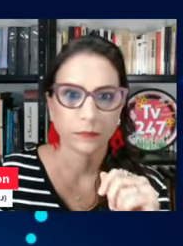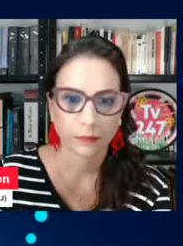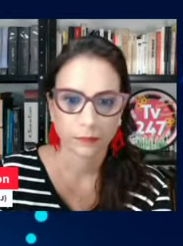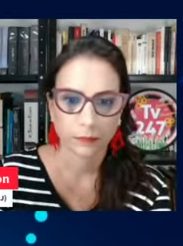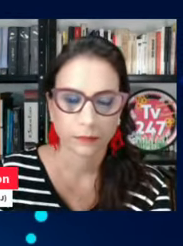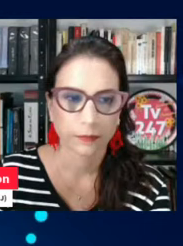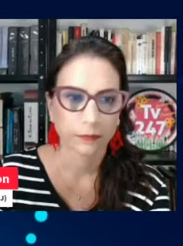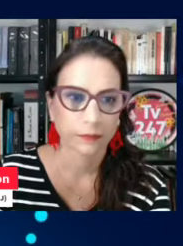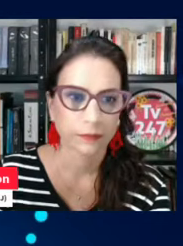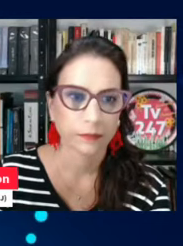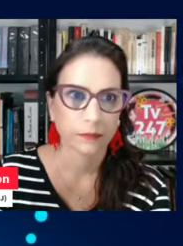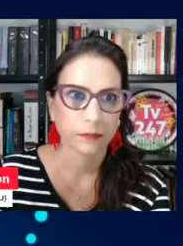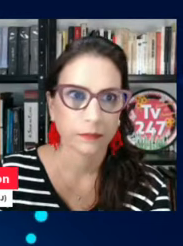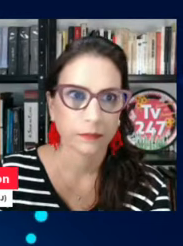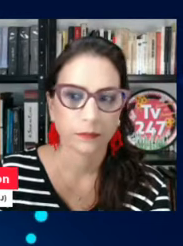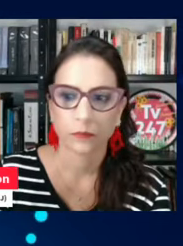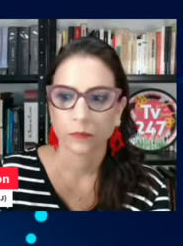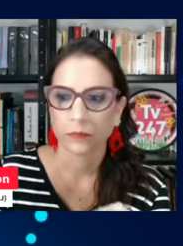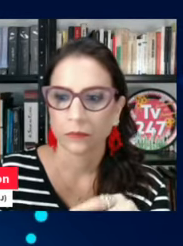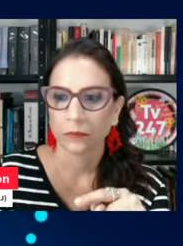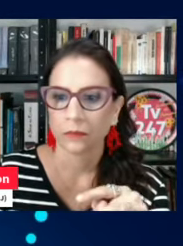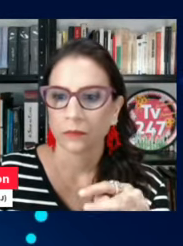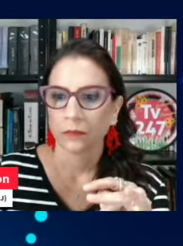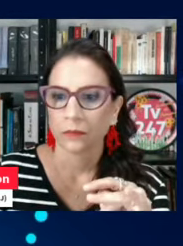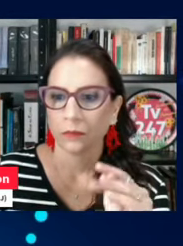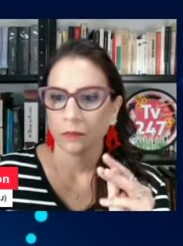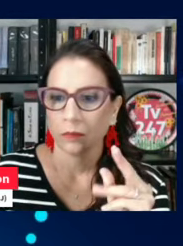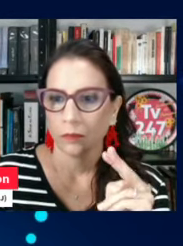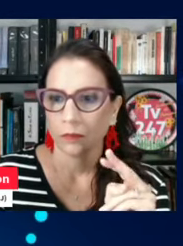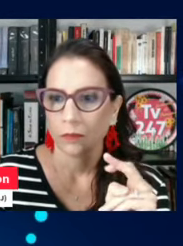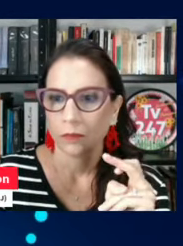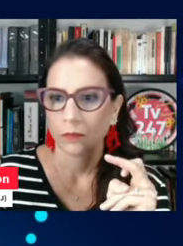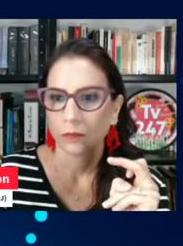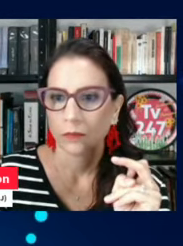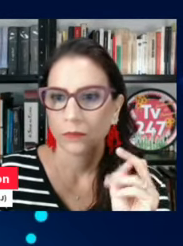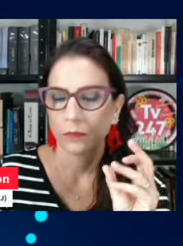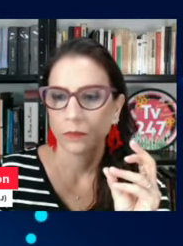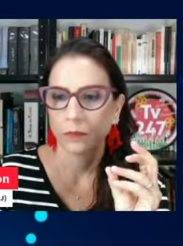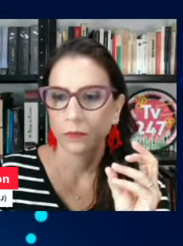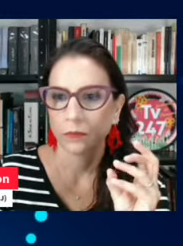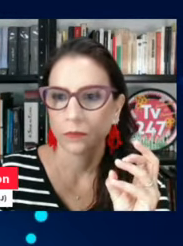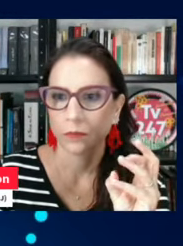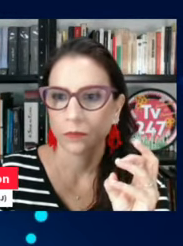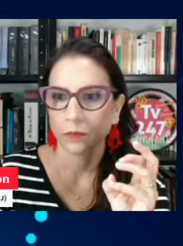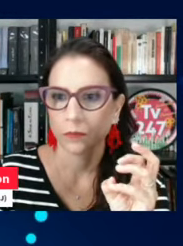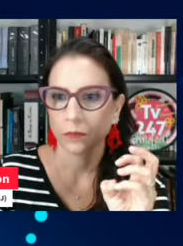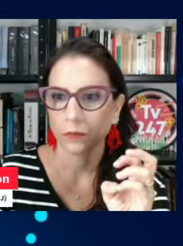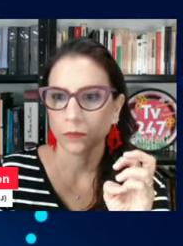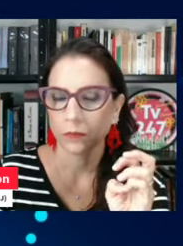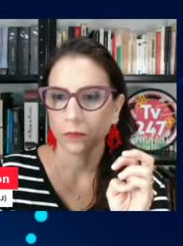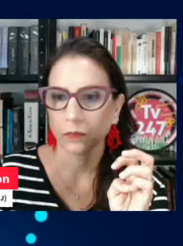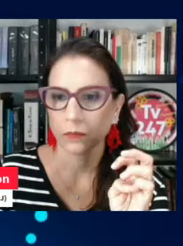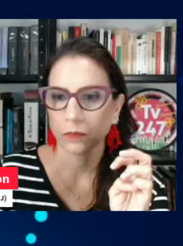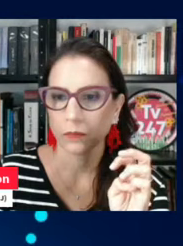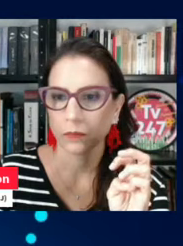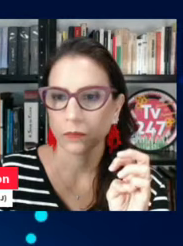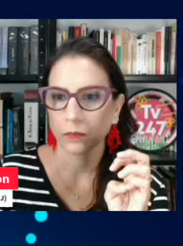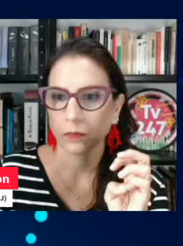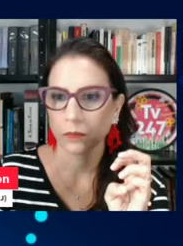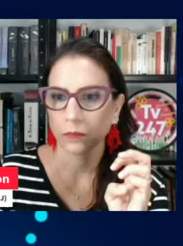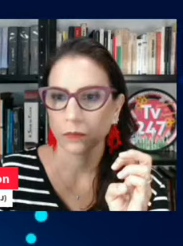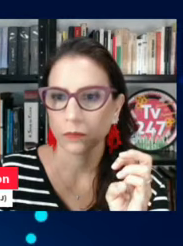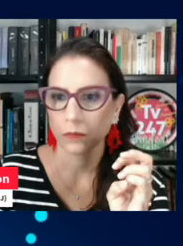a população sabe o que são as milícias ali, todo mundo sabe lá o que são as milícias, e no